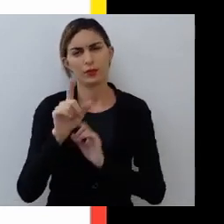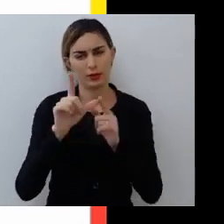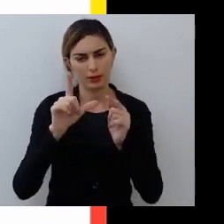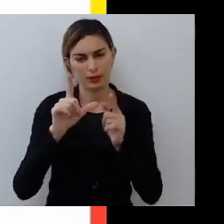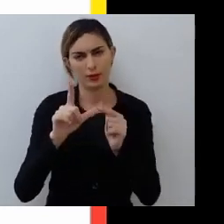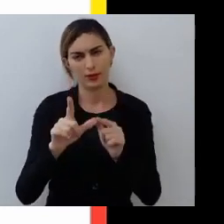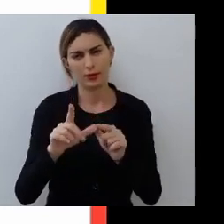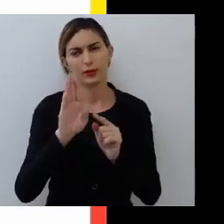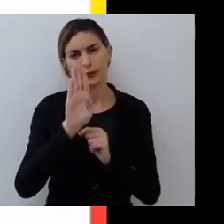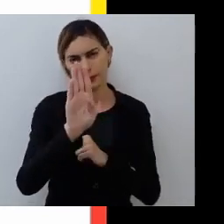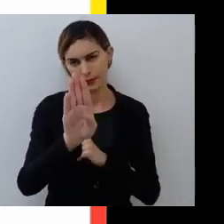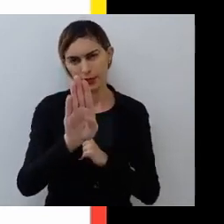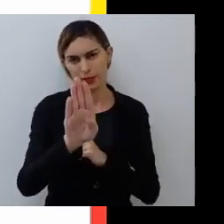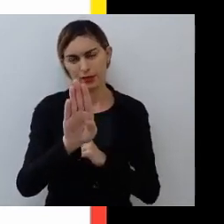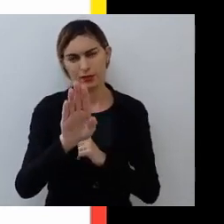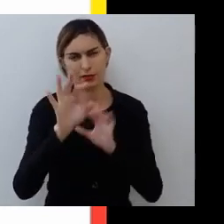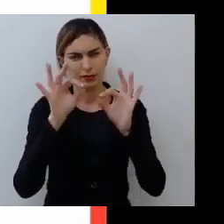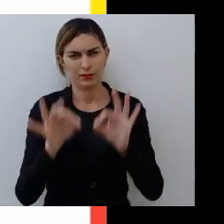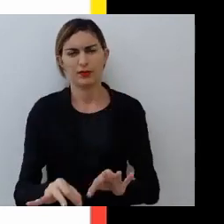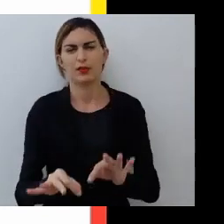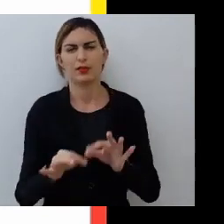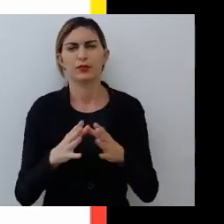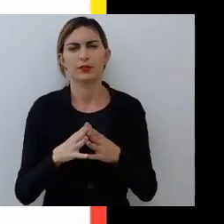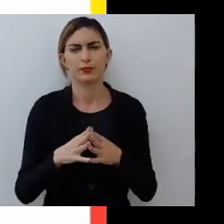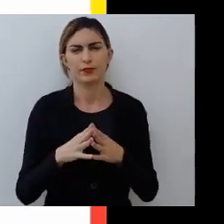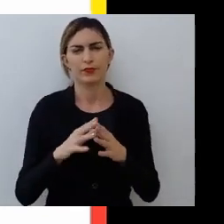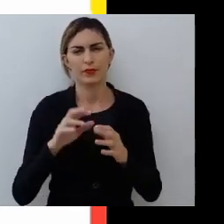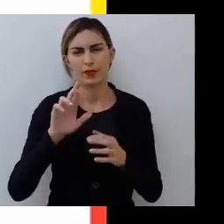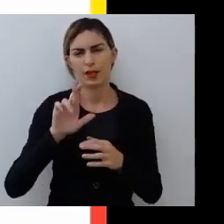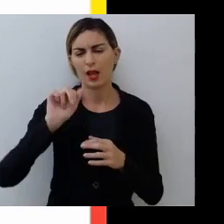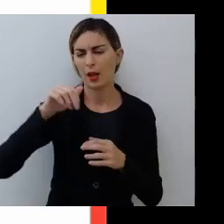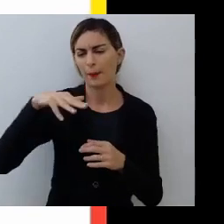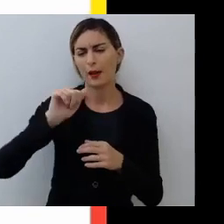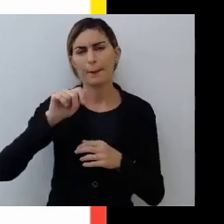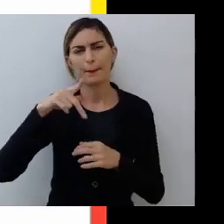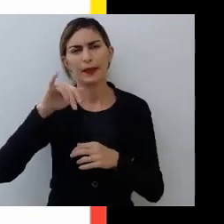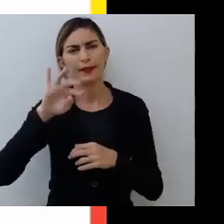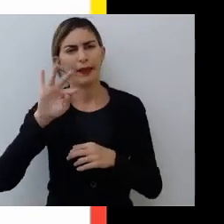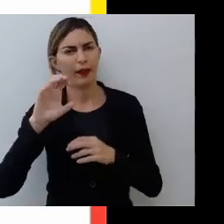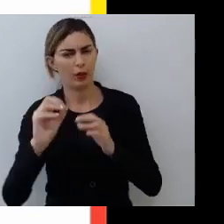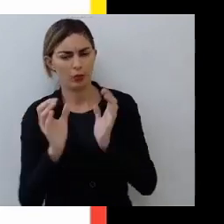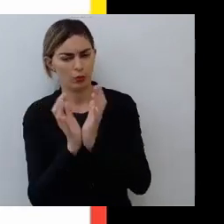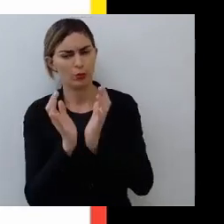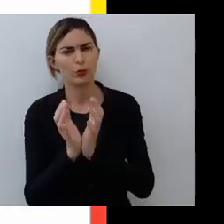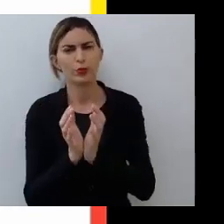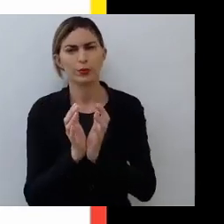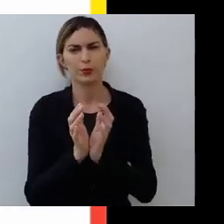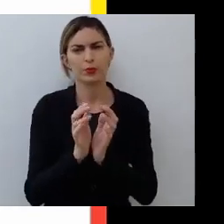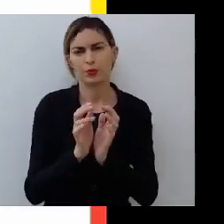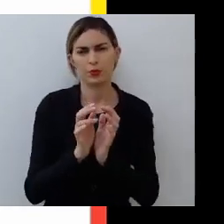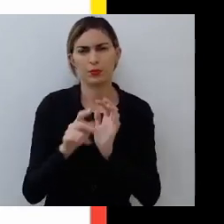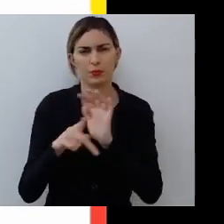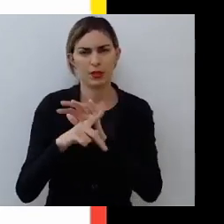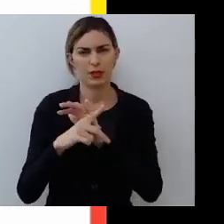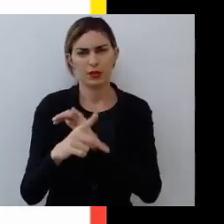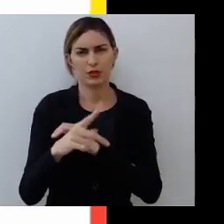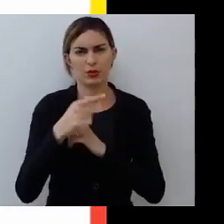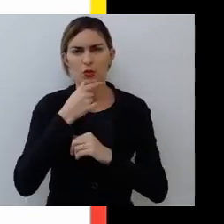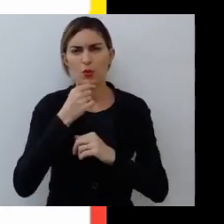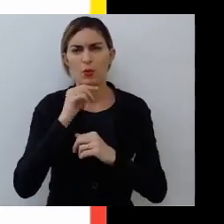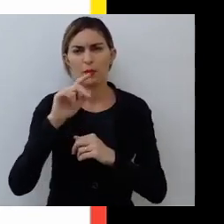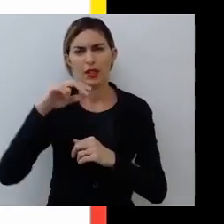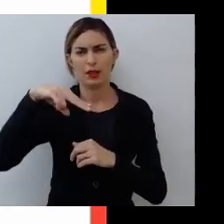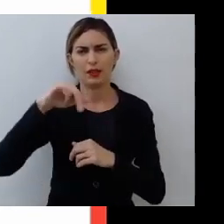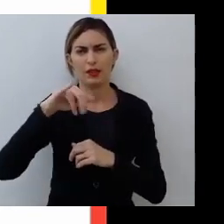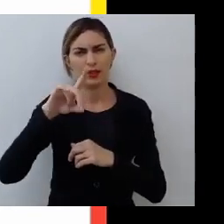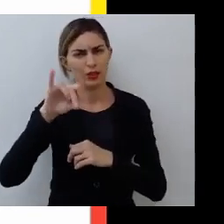a letra B. Tá certo? Ramapithecus, ele nem faz parte desse ramo, do ramo dos hominídeos